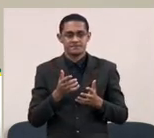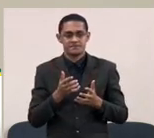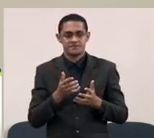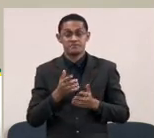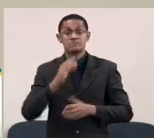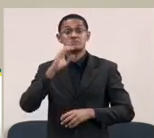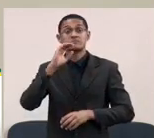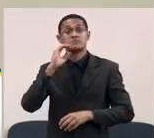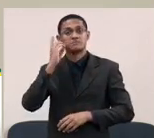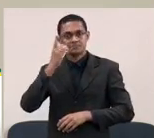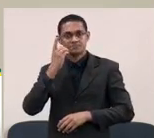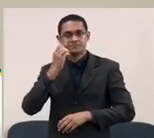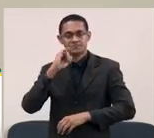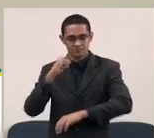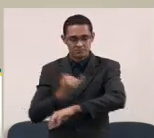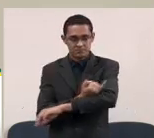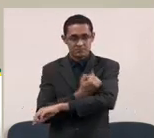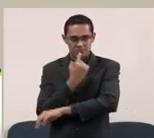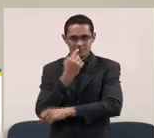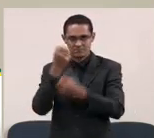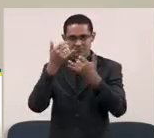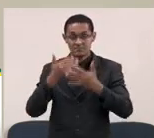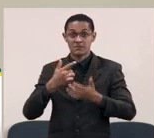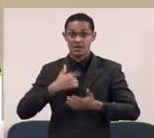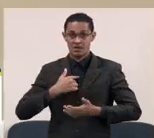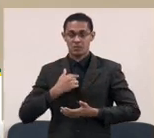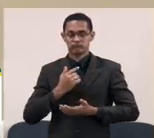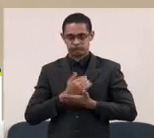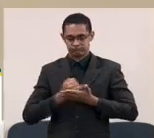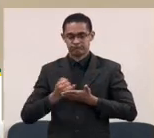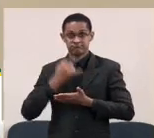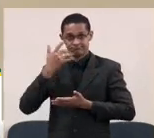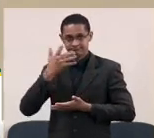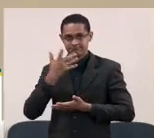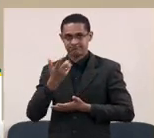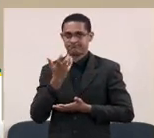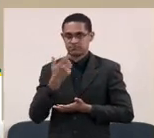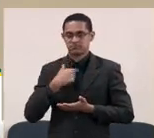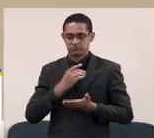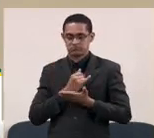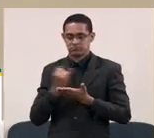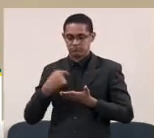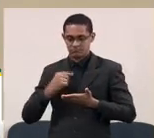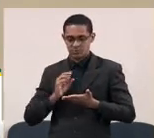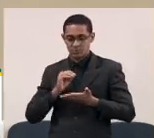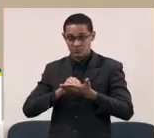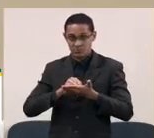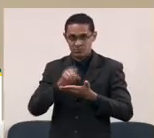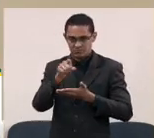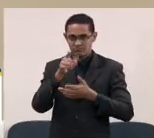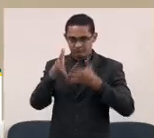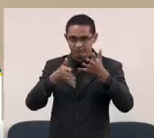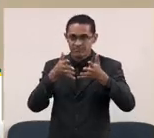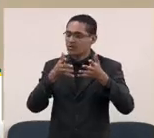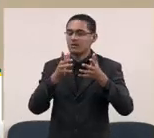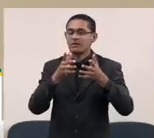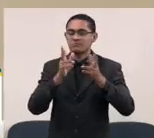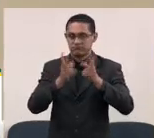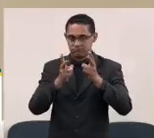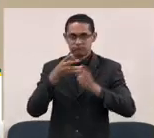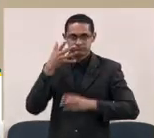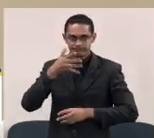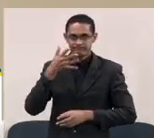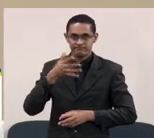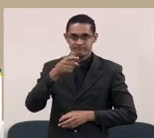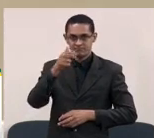expediente e ceder meu tempo para a magnífica reitora continuar fazendo sua explanação. Obrigada, agradeço, deputado. Vossa Excelência